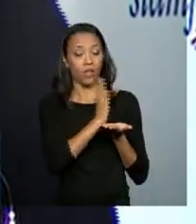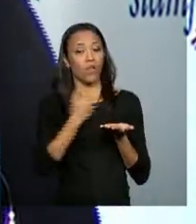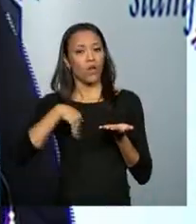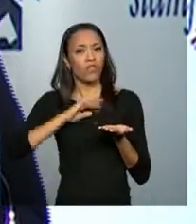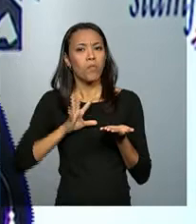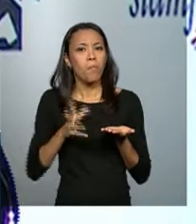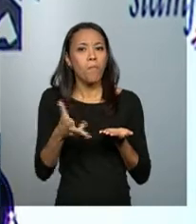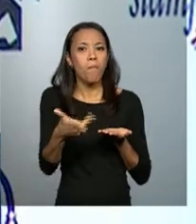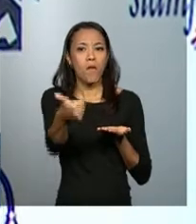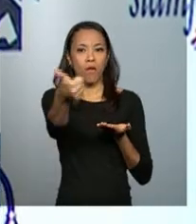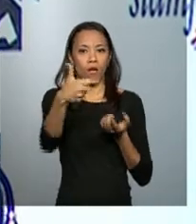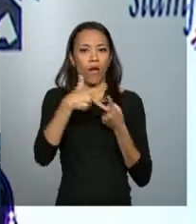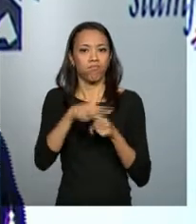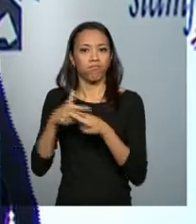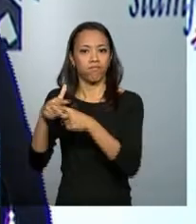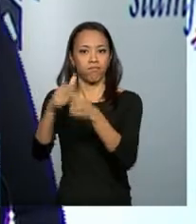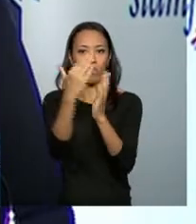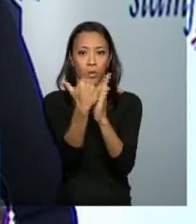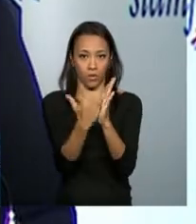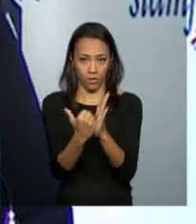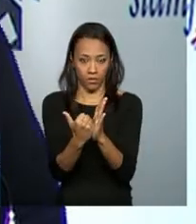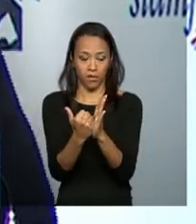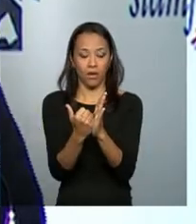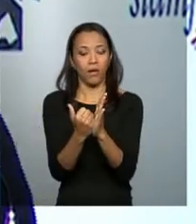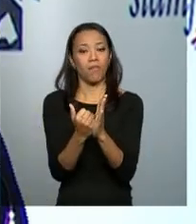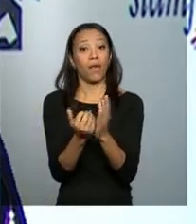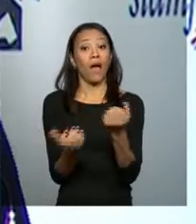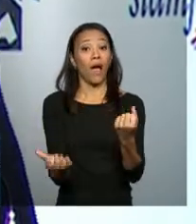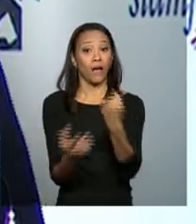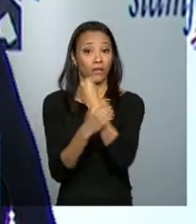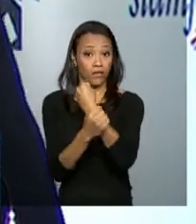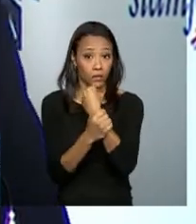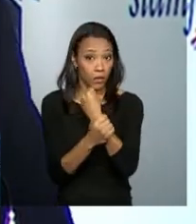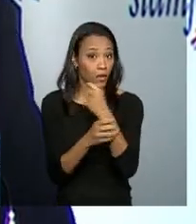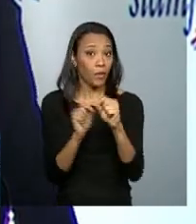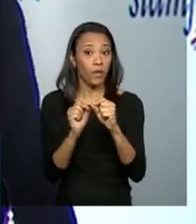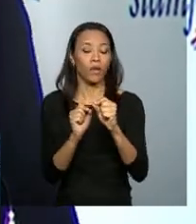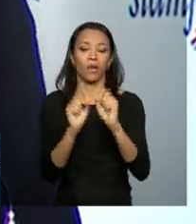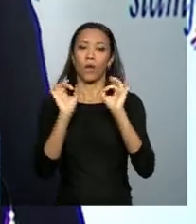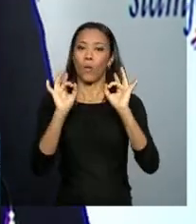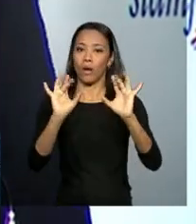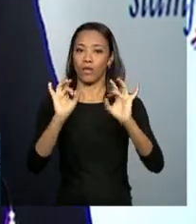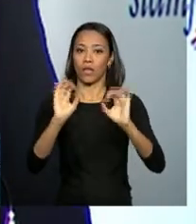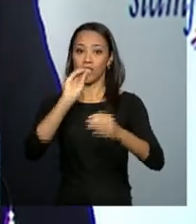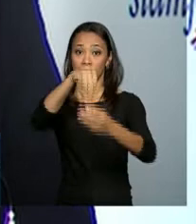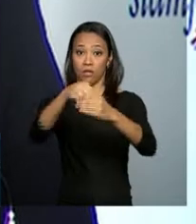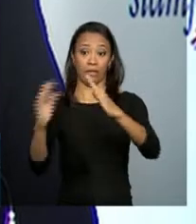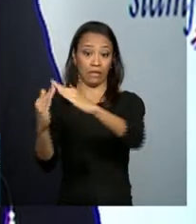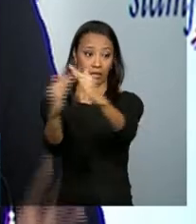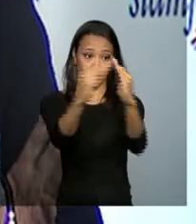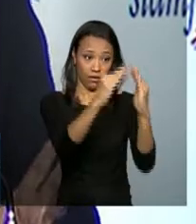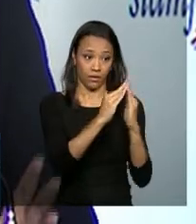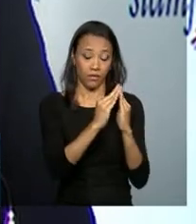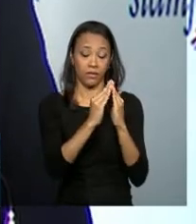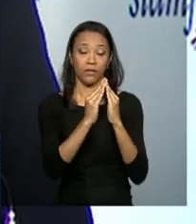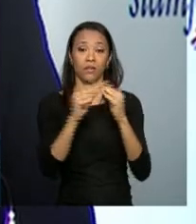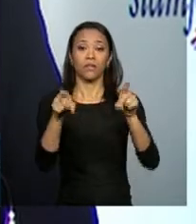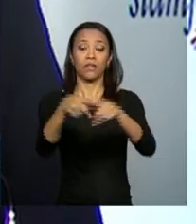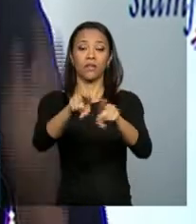programa. Seja para garantir mais qualidade às moradias, seja para